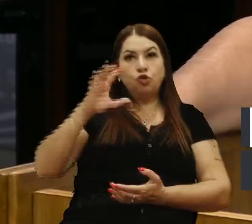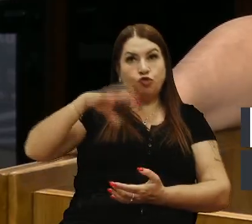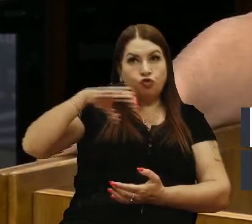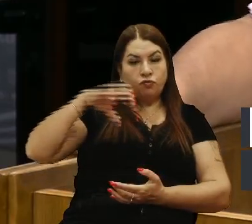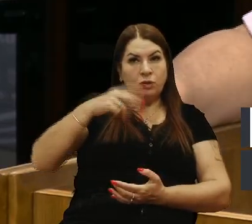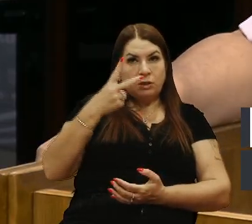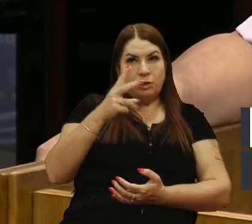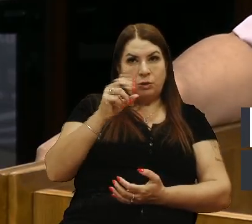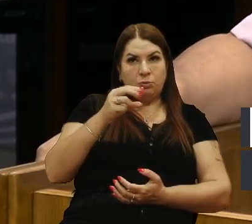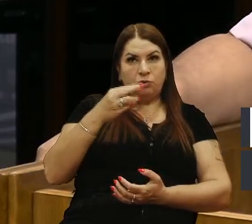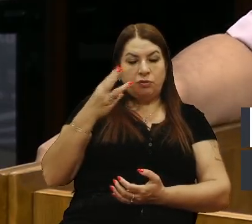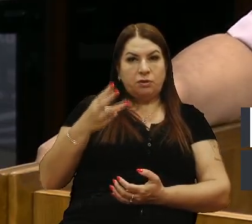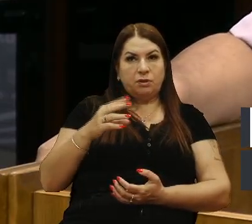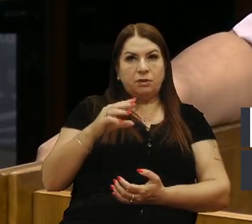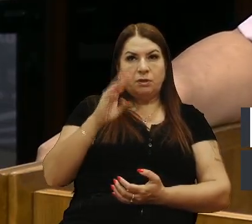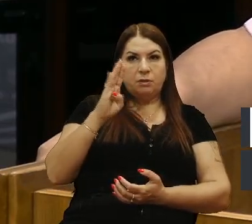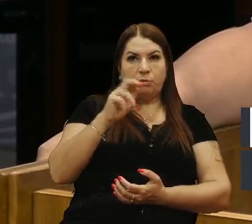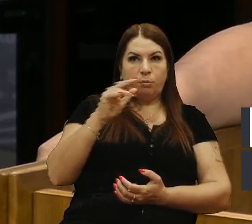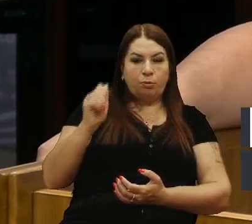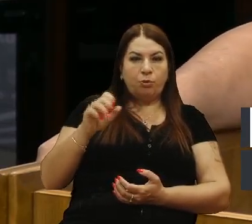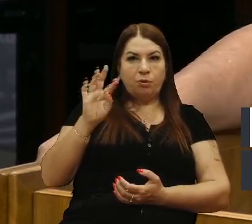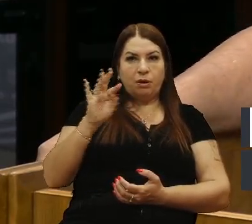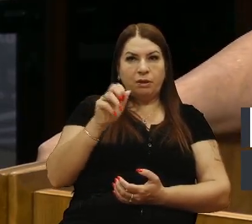2023, Bruna Thalita Paim,